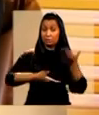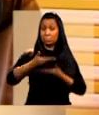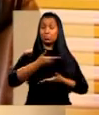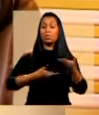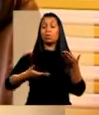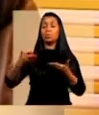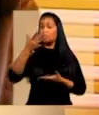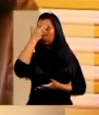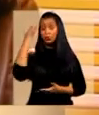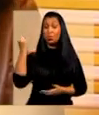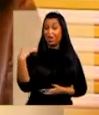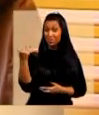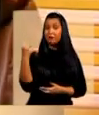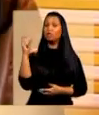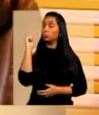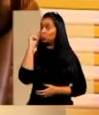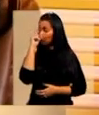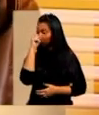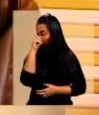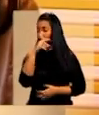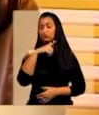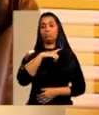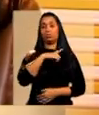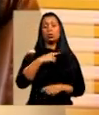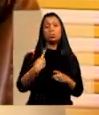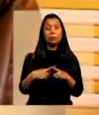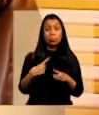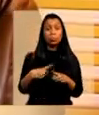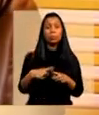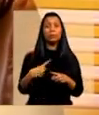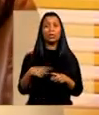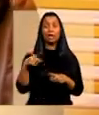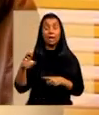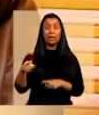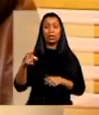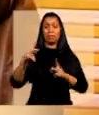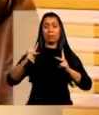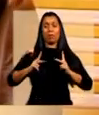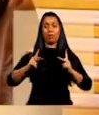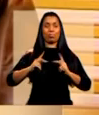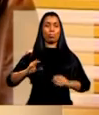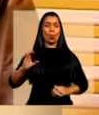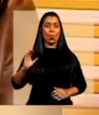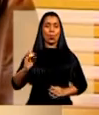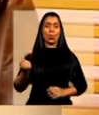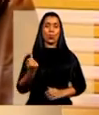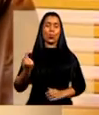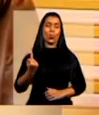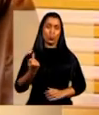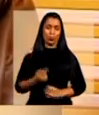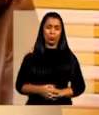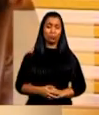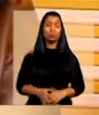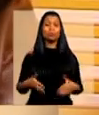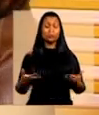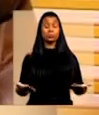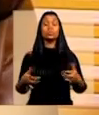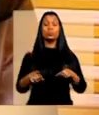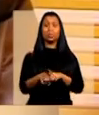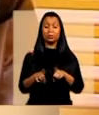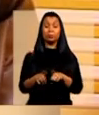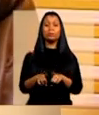relações interpessoais do avarento, ele fica muito comprometido, porque ele acaba se isolando cada vez mais. Né?